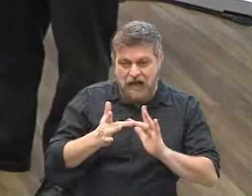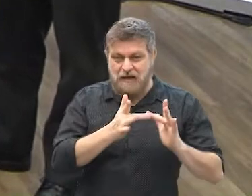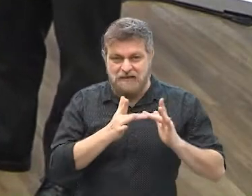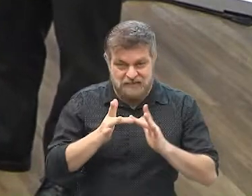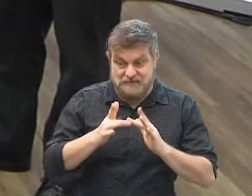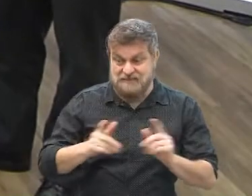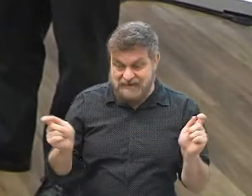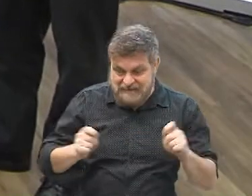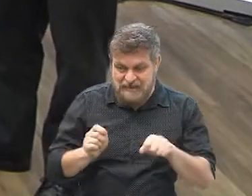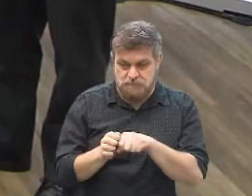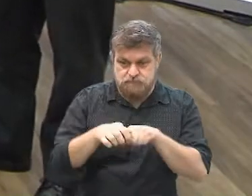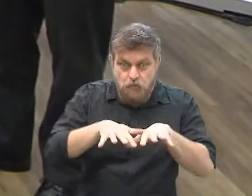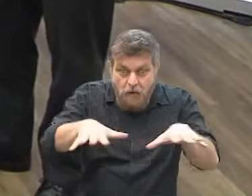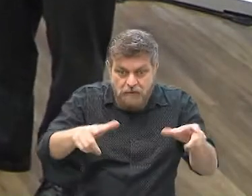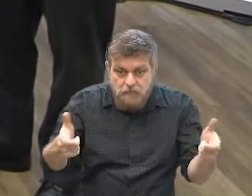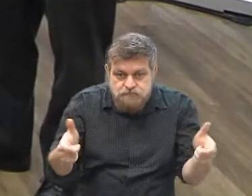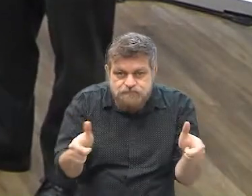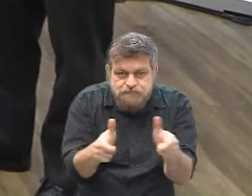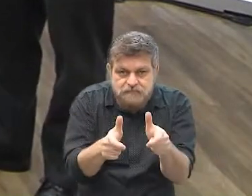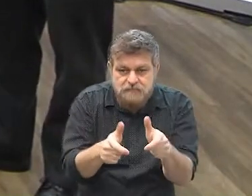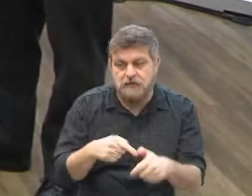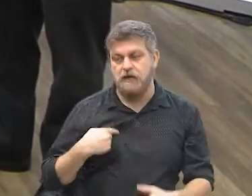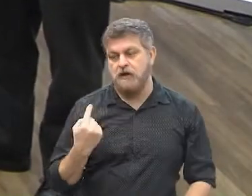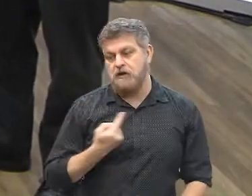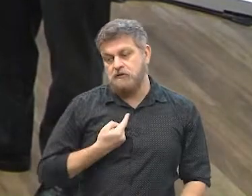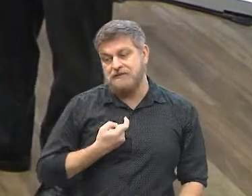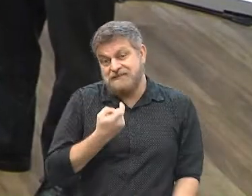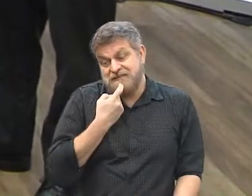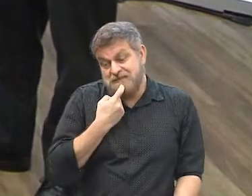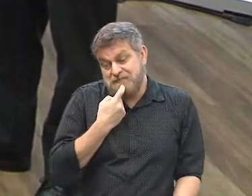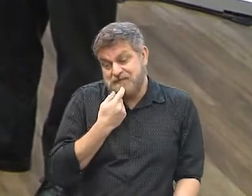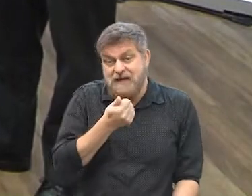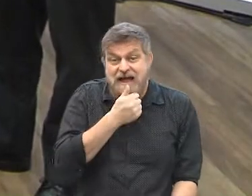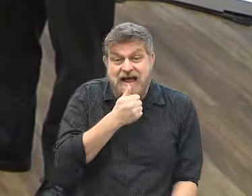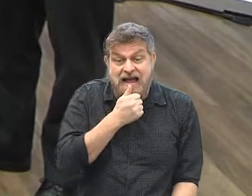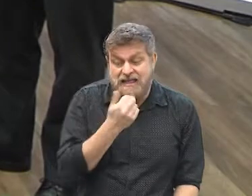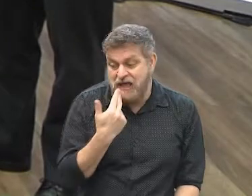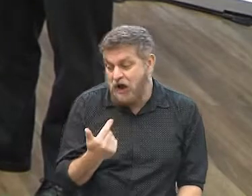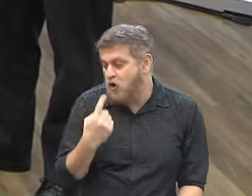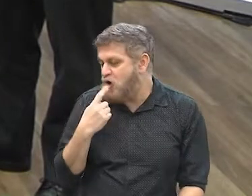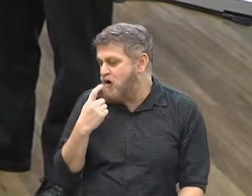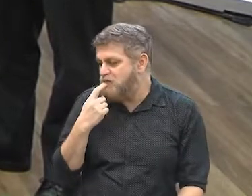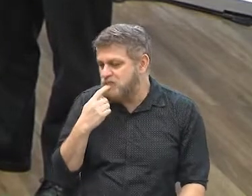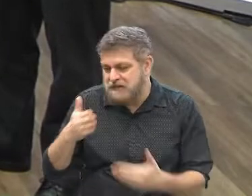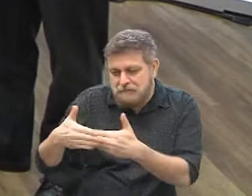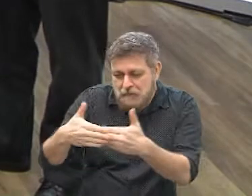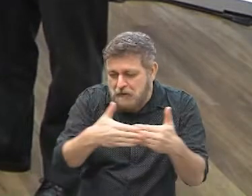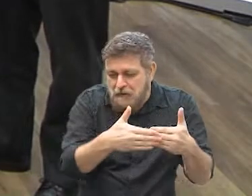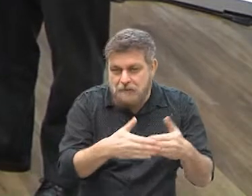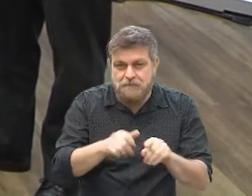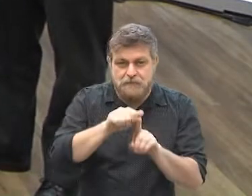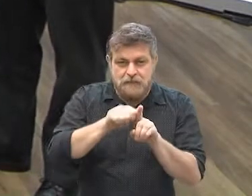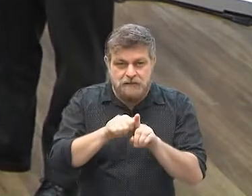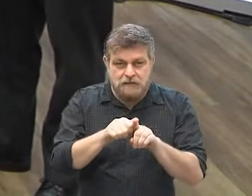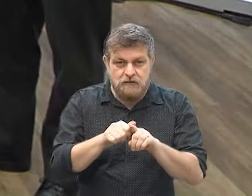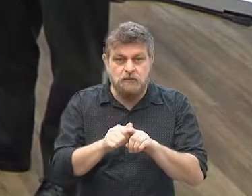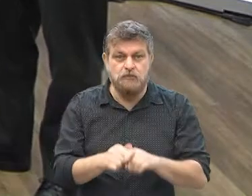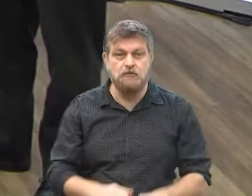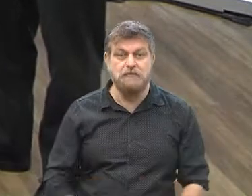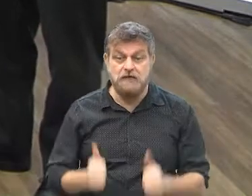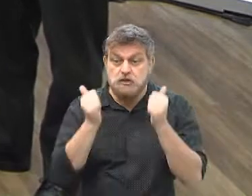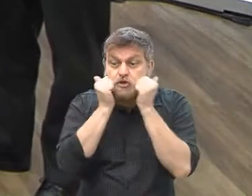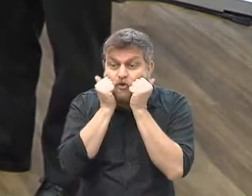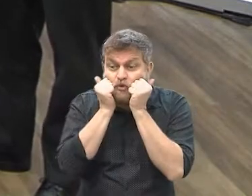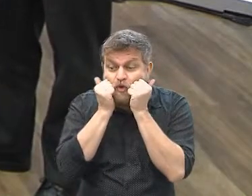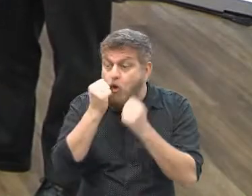principalmente aqui na cidade de Campinas, ainda na zona vermelha, que daí possa voltar essa reunião. E mês de julho, geralmente recesso parlamentar,